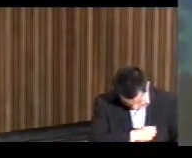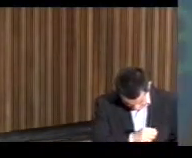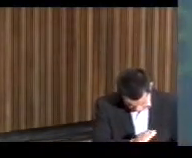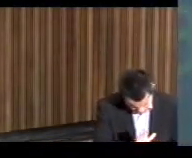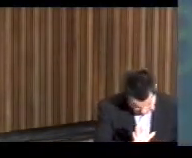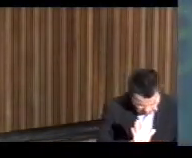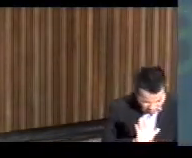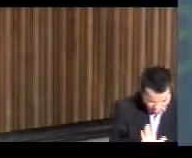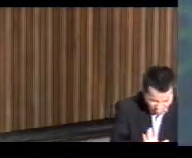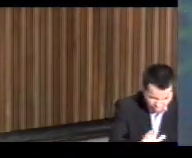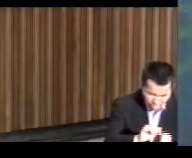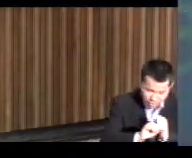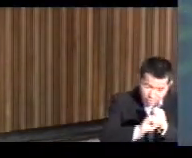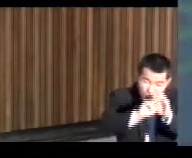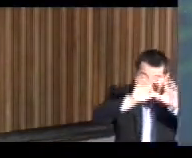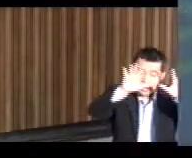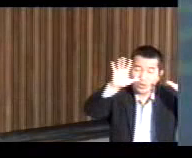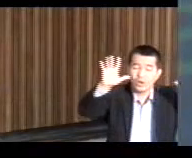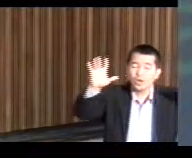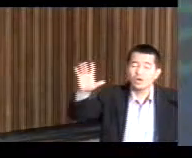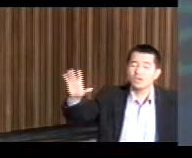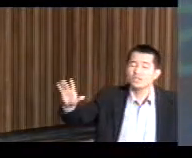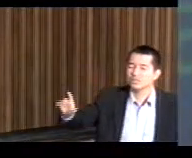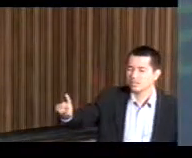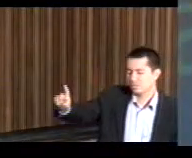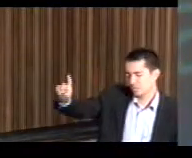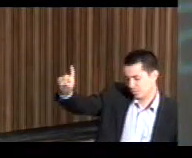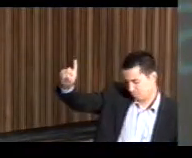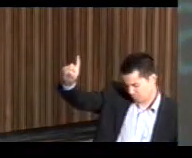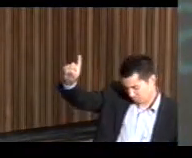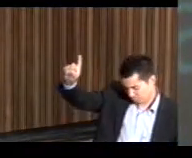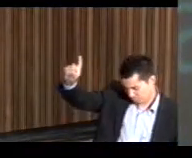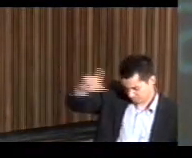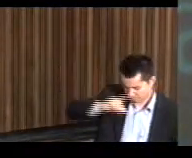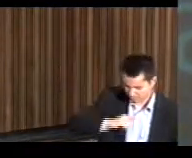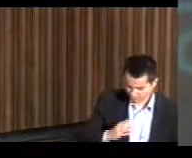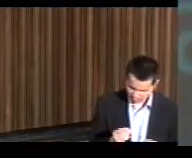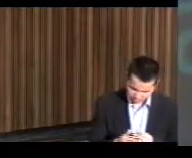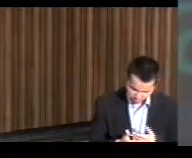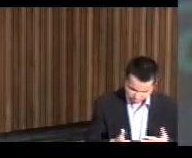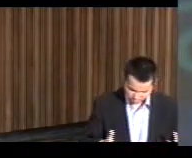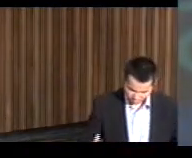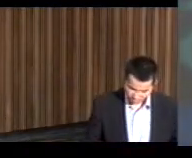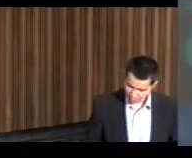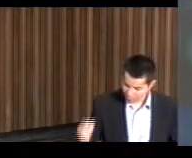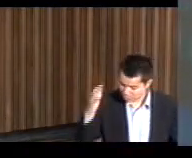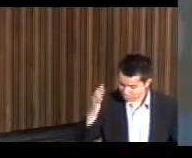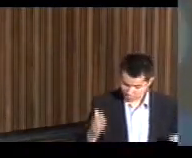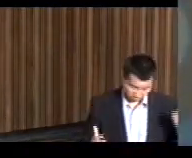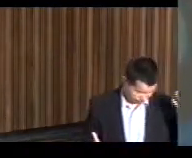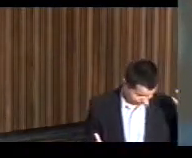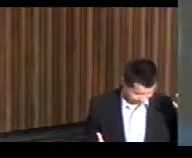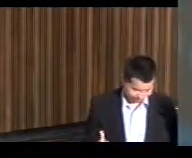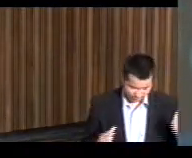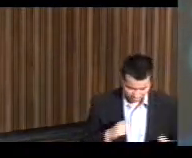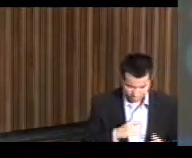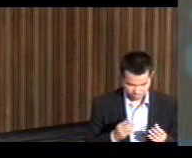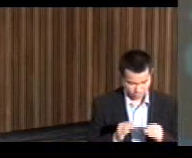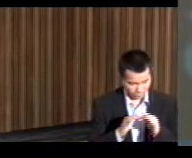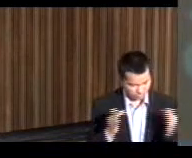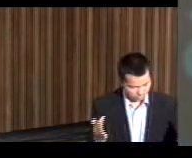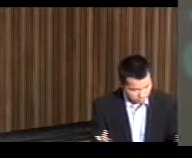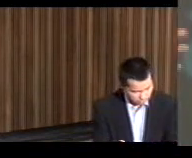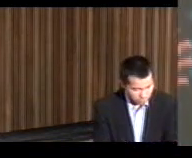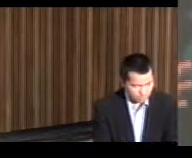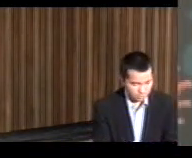Senhor. Ó Senhor, há coisas que estão acontecendo. Eu sei que há famílias aqui que estão orando porque há filhos